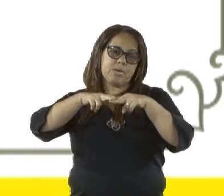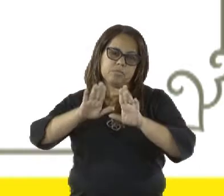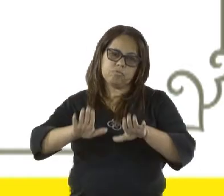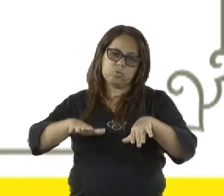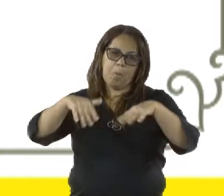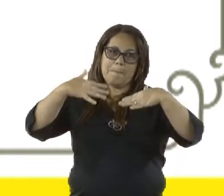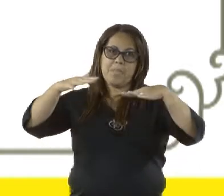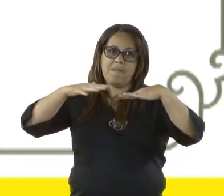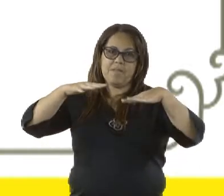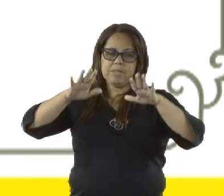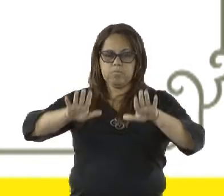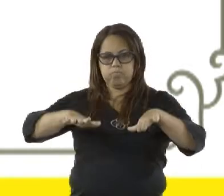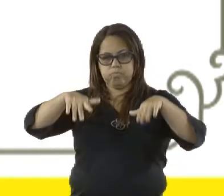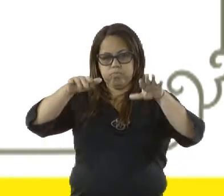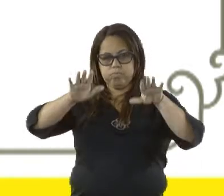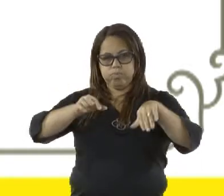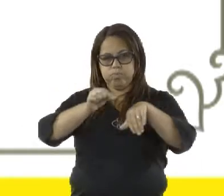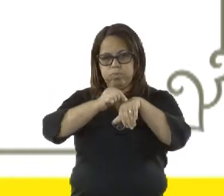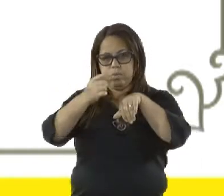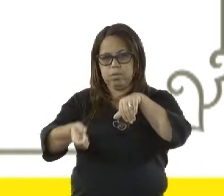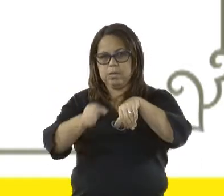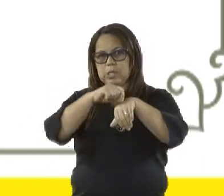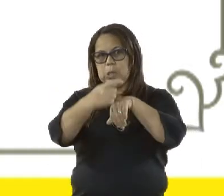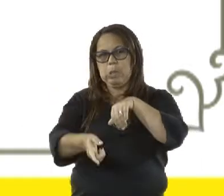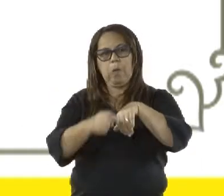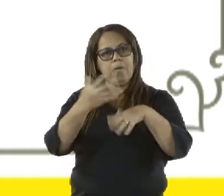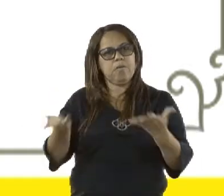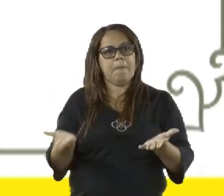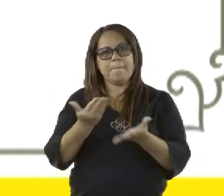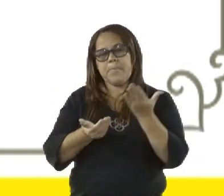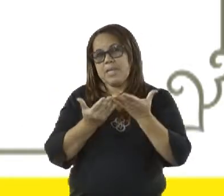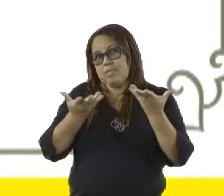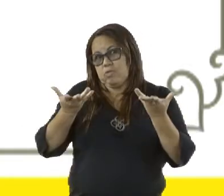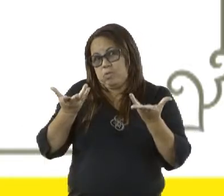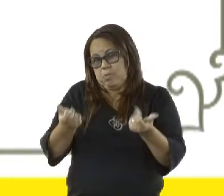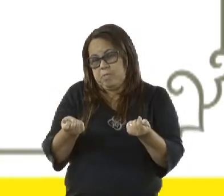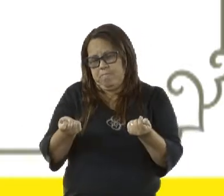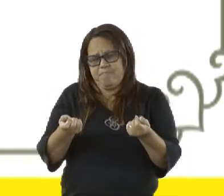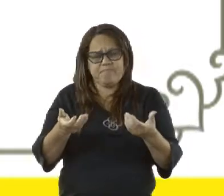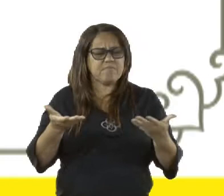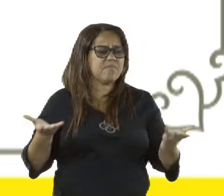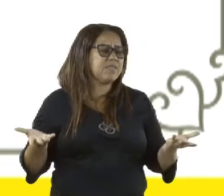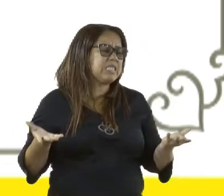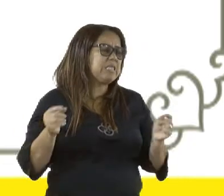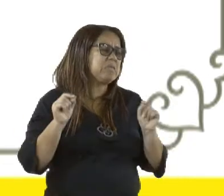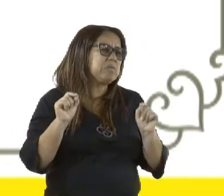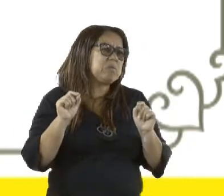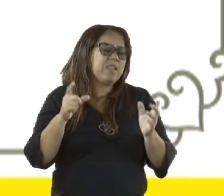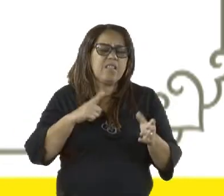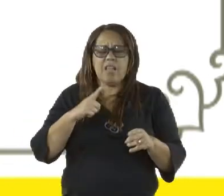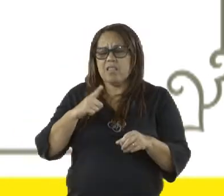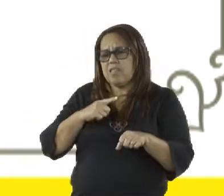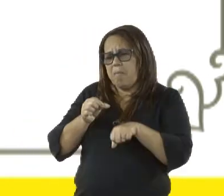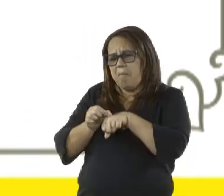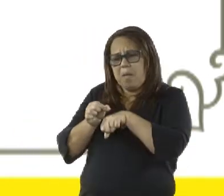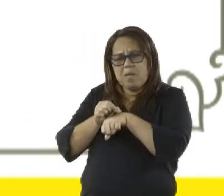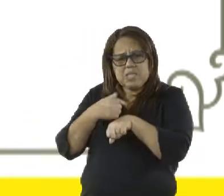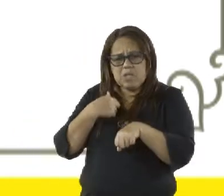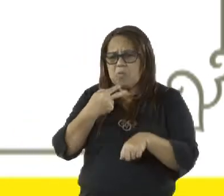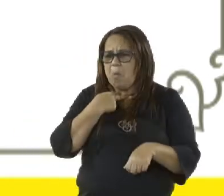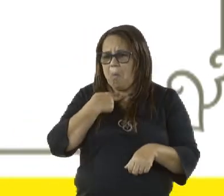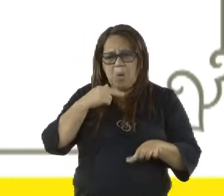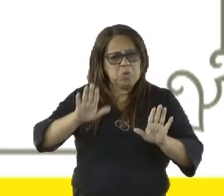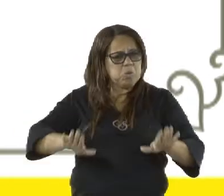asas poderia jogar todas as bolinhas para longe. Do que adianta ter bolinhas se não